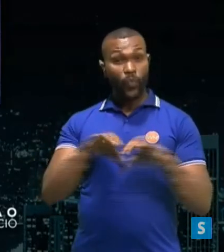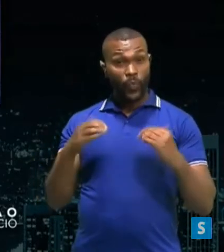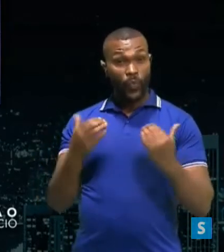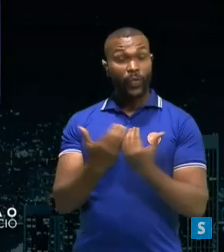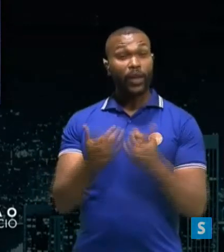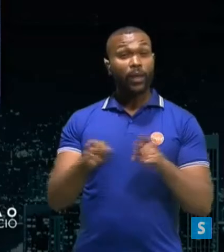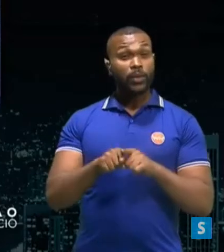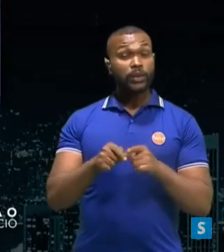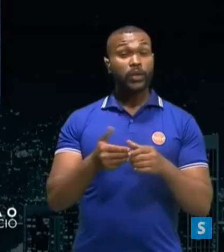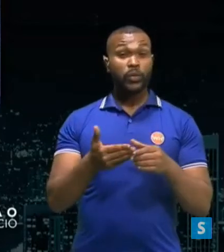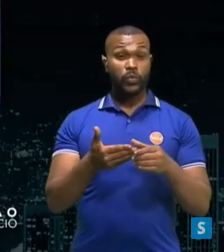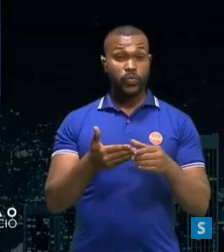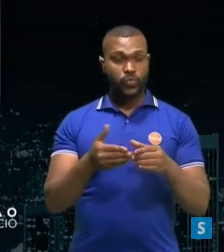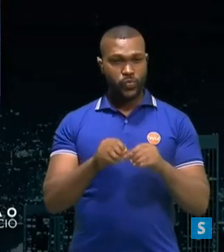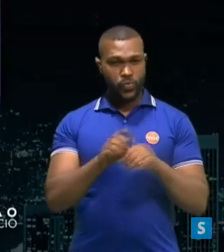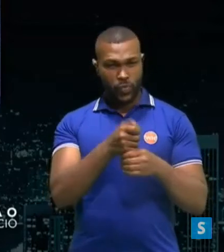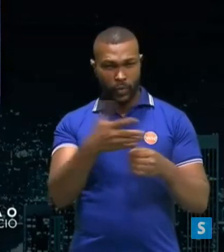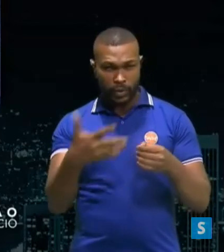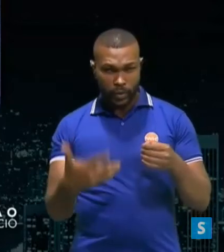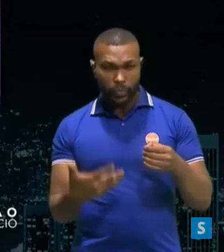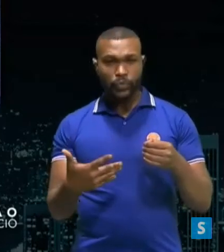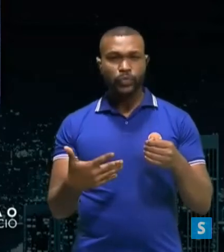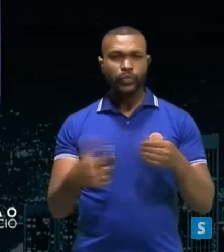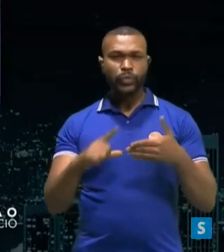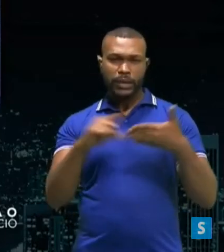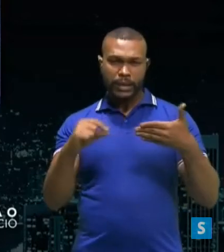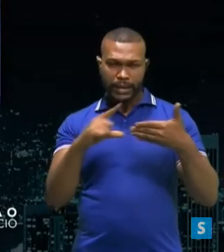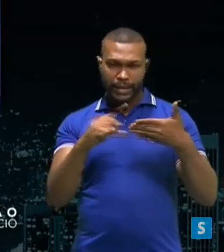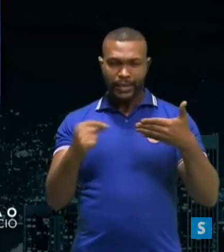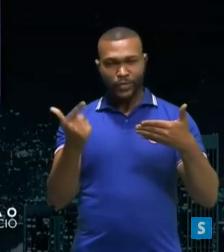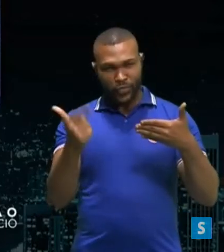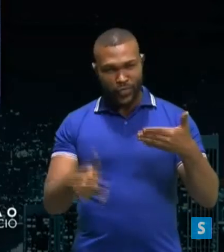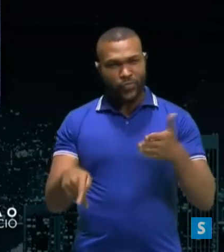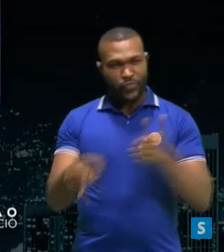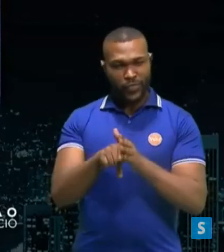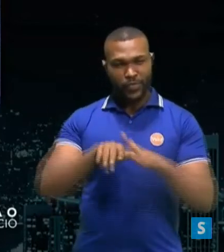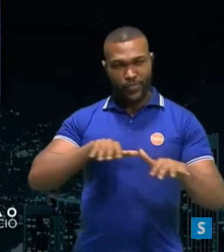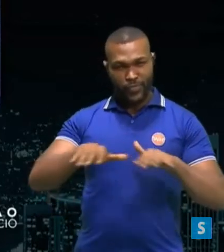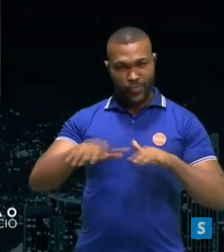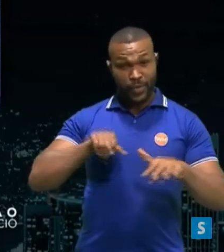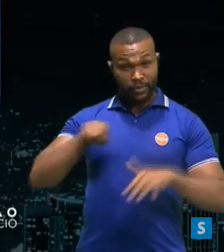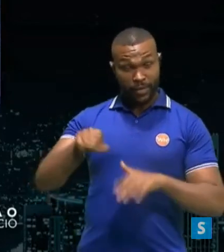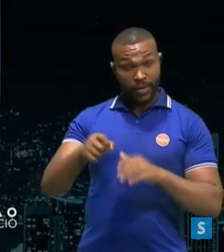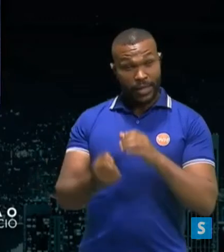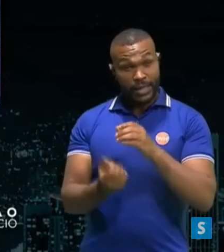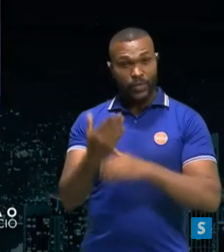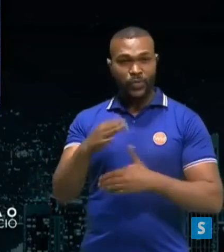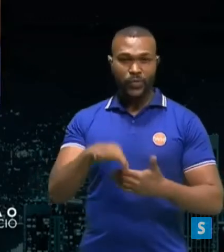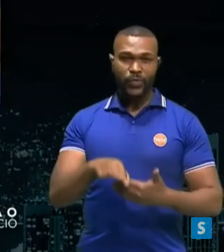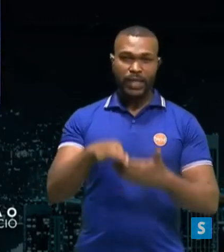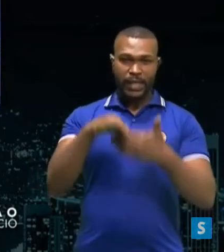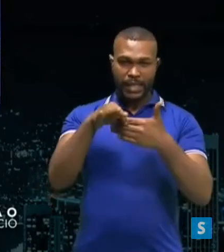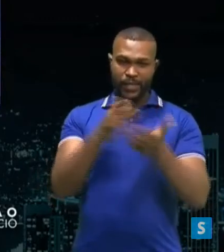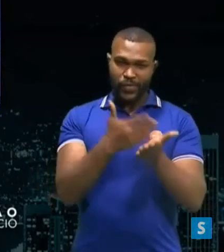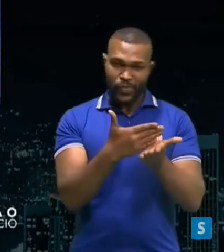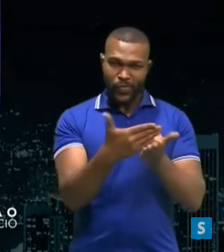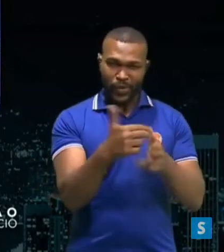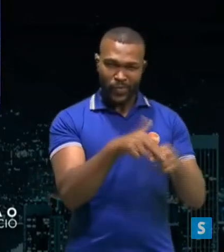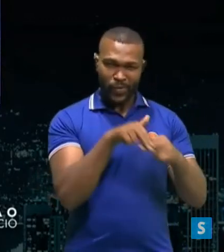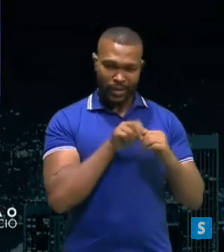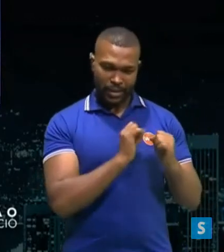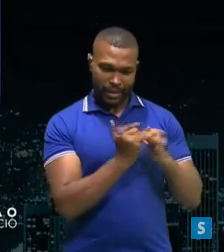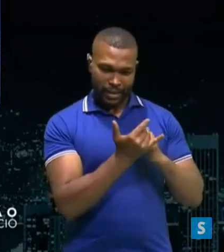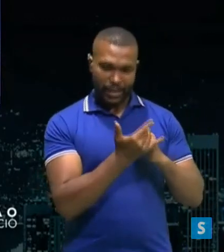todo conteúdo do Restart que foi um movimento que já estar se a criou e liderou no começo dessa